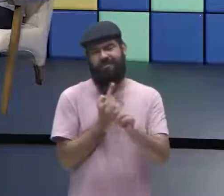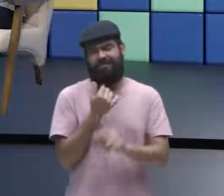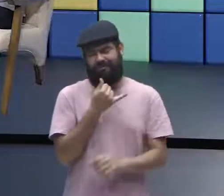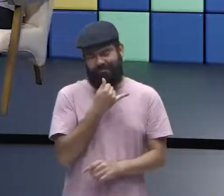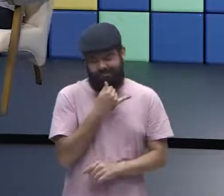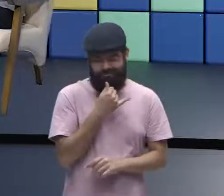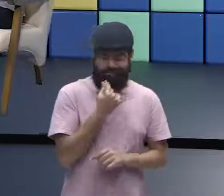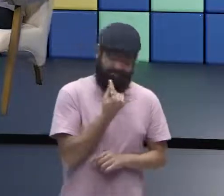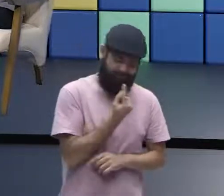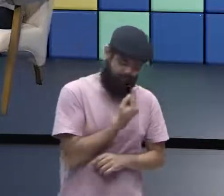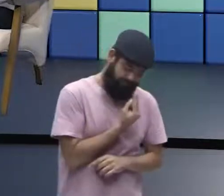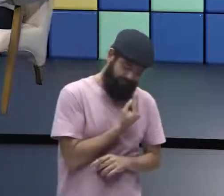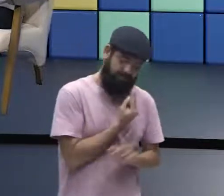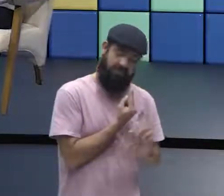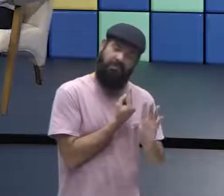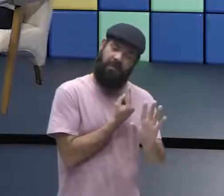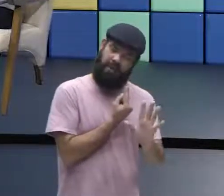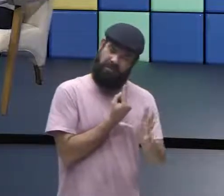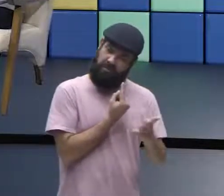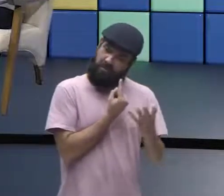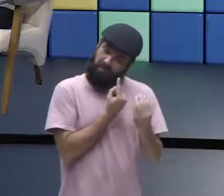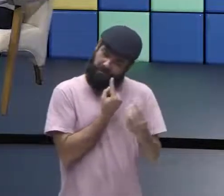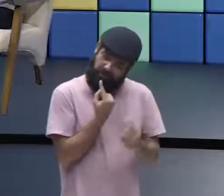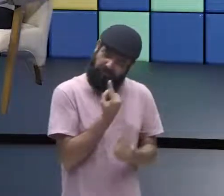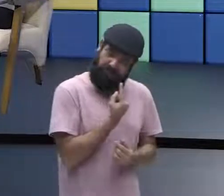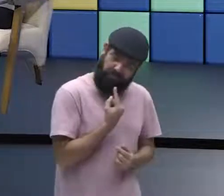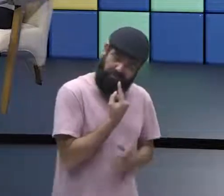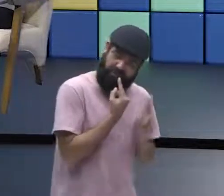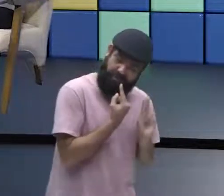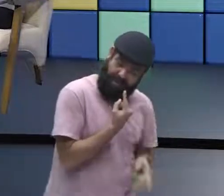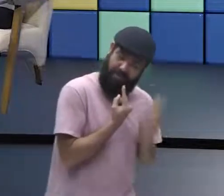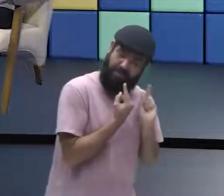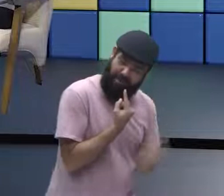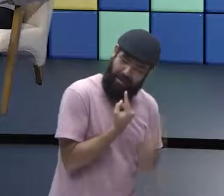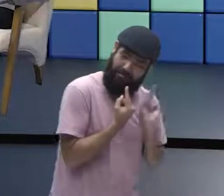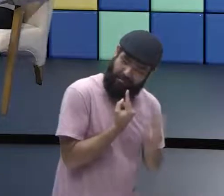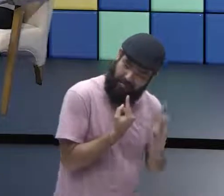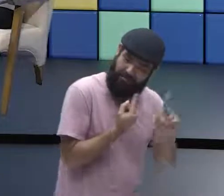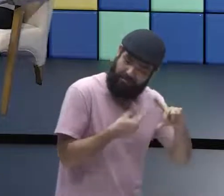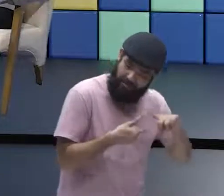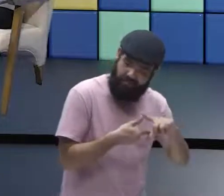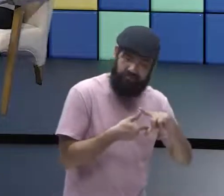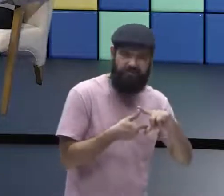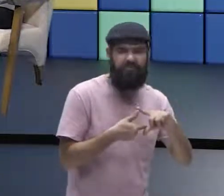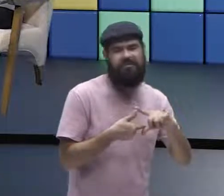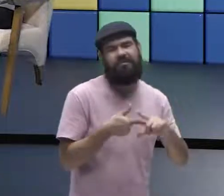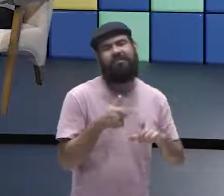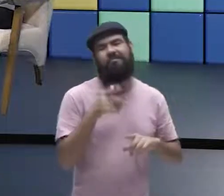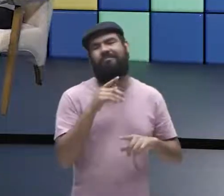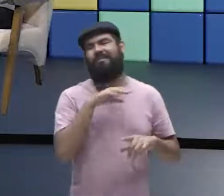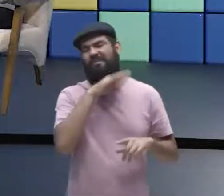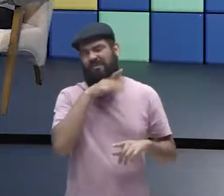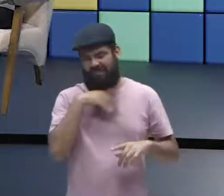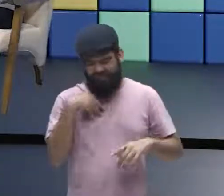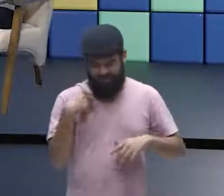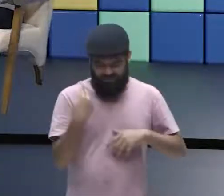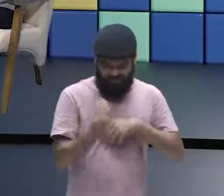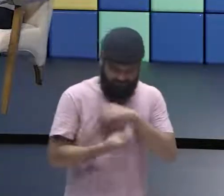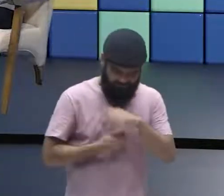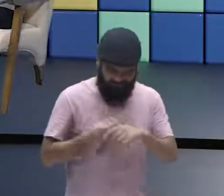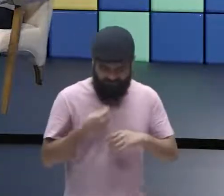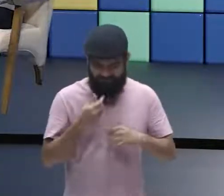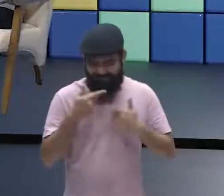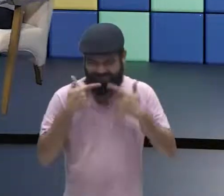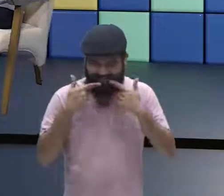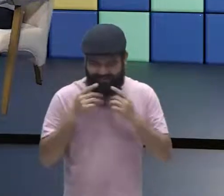Mas assim, tudo demais, em excesso, que possa prejudicar o funcionamento, a minha dinâmica,